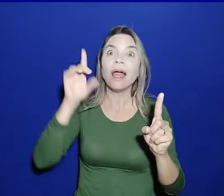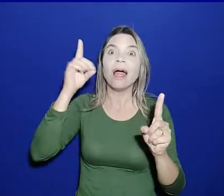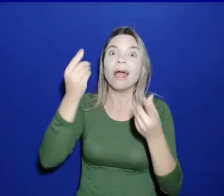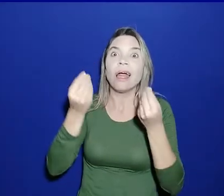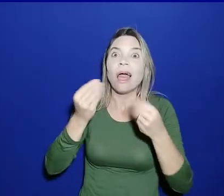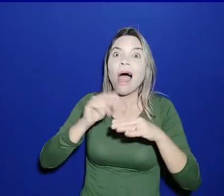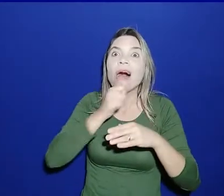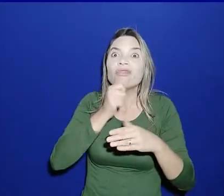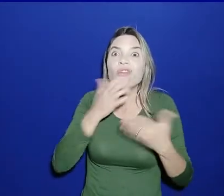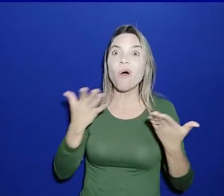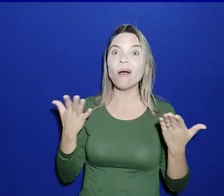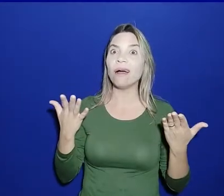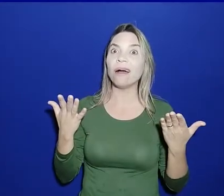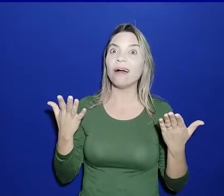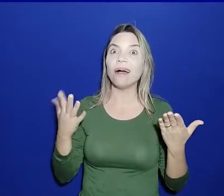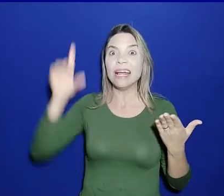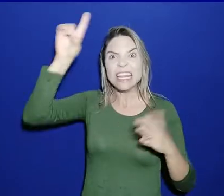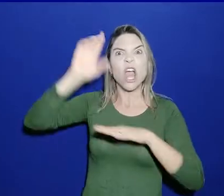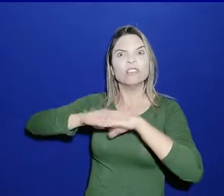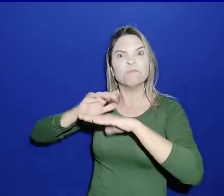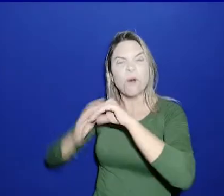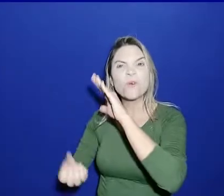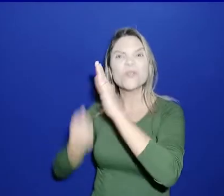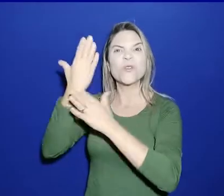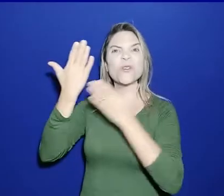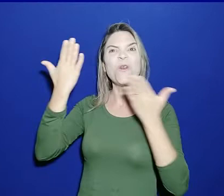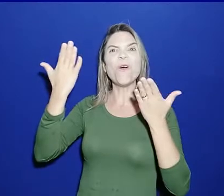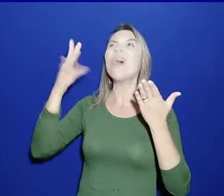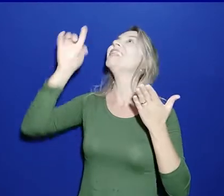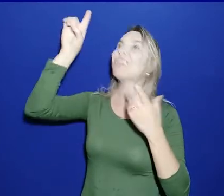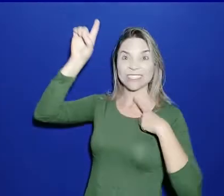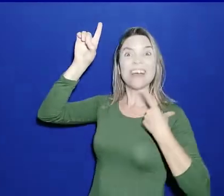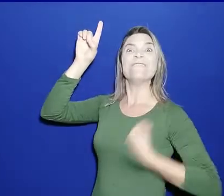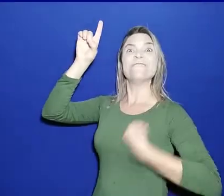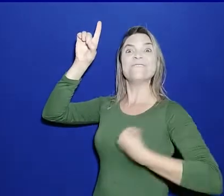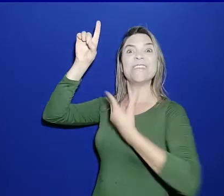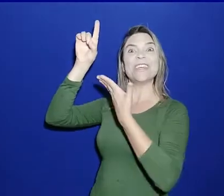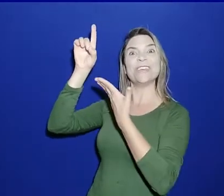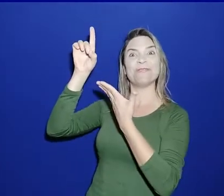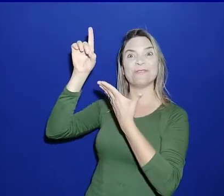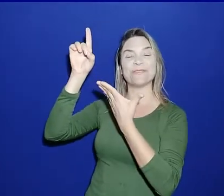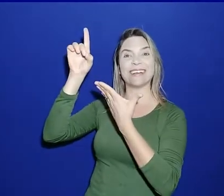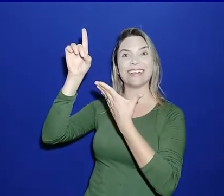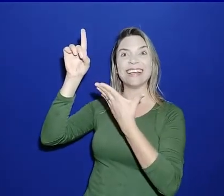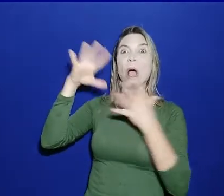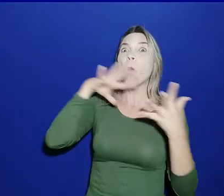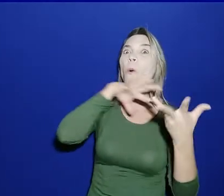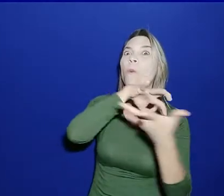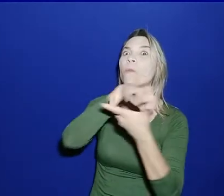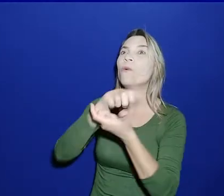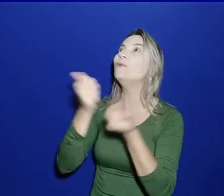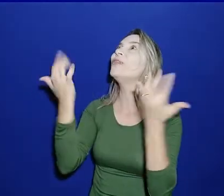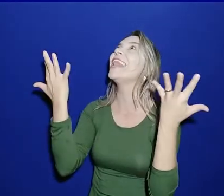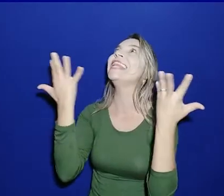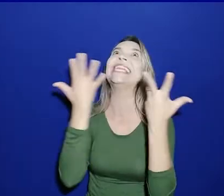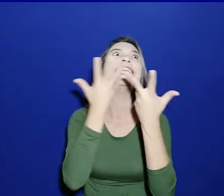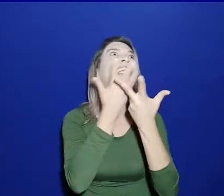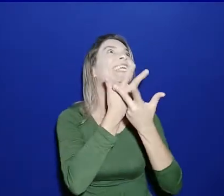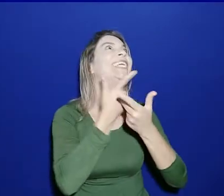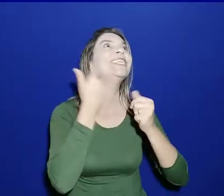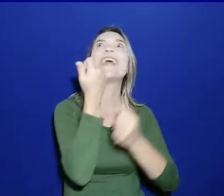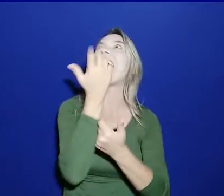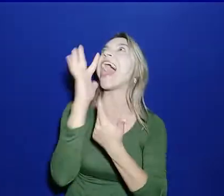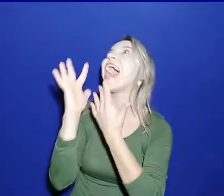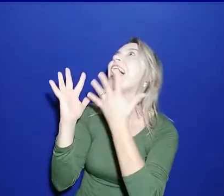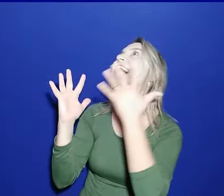quem? Toda a beleza, complexidade, diversidade que ainda há nesse mundo, mesmo com toda a ação do homem pecador, vem